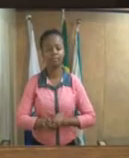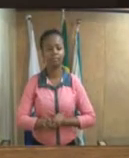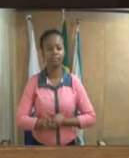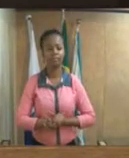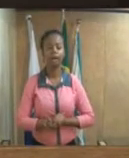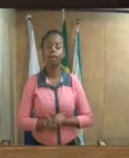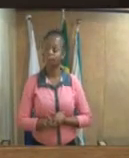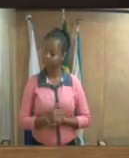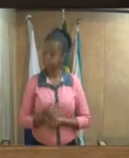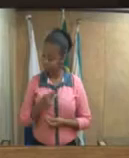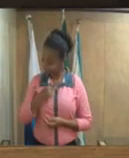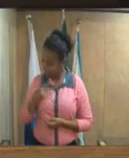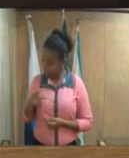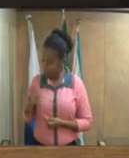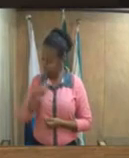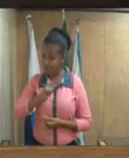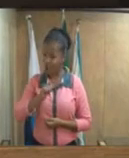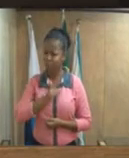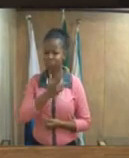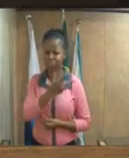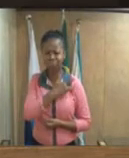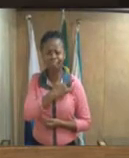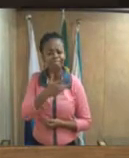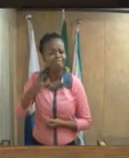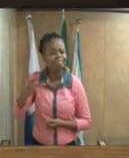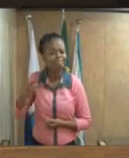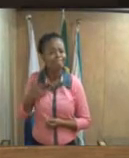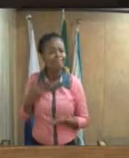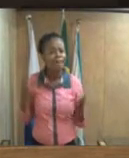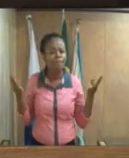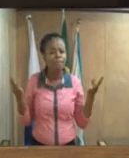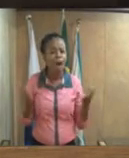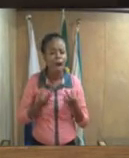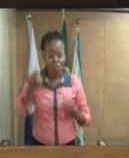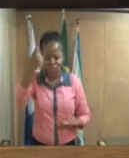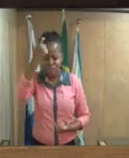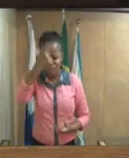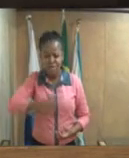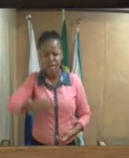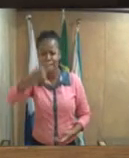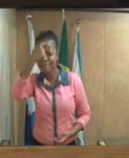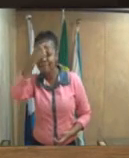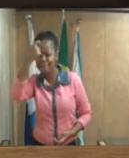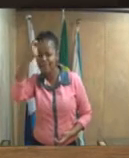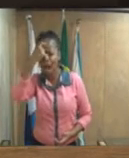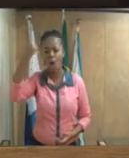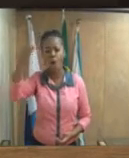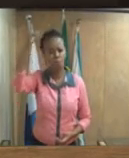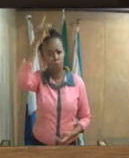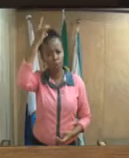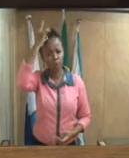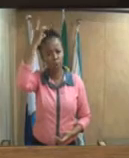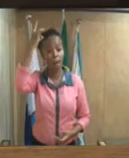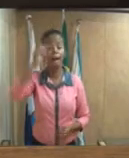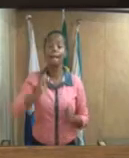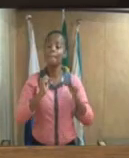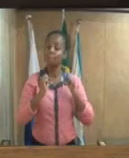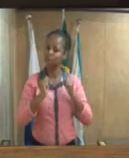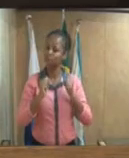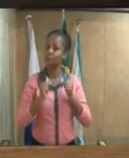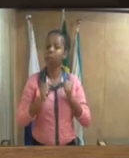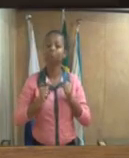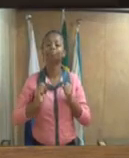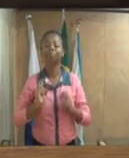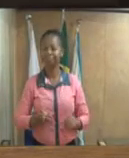tenha bastante saúde física, mental e espiritual para continuar a sua